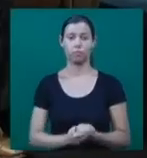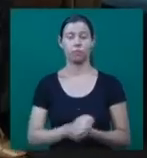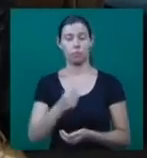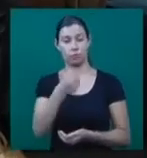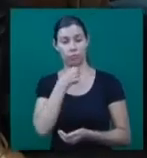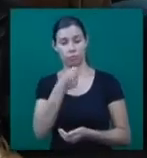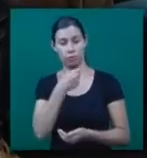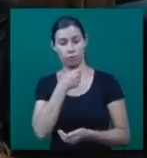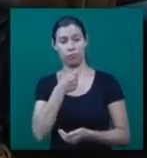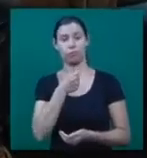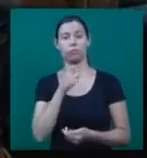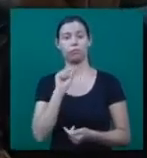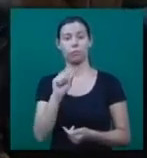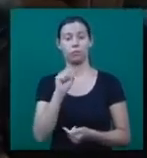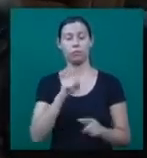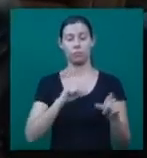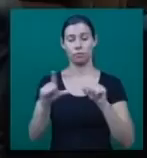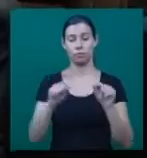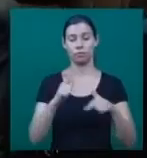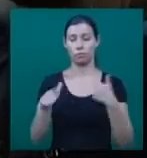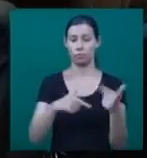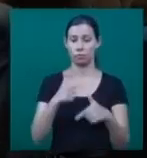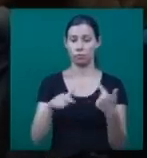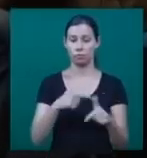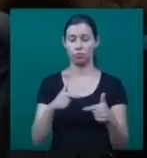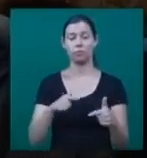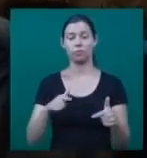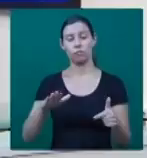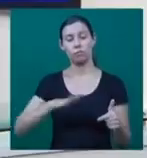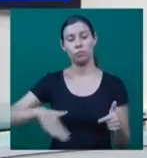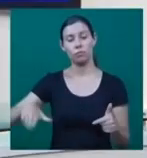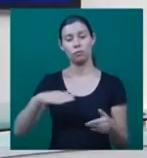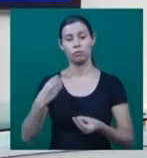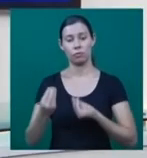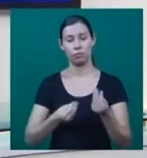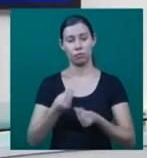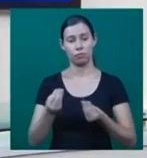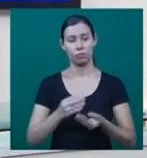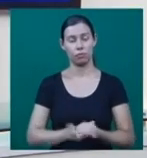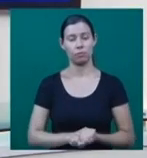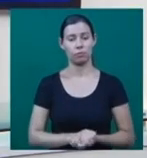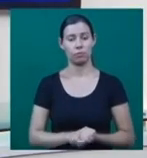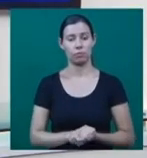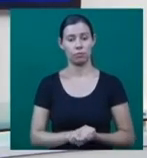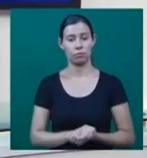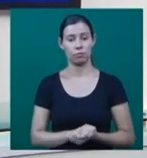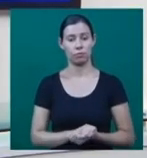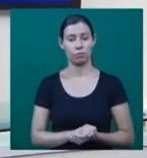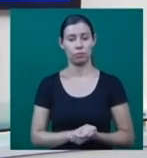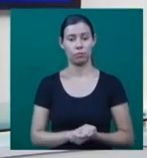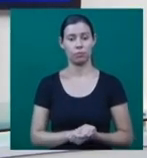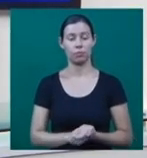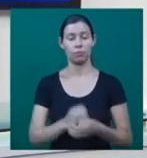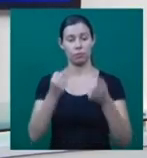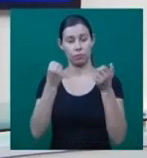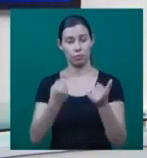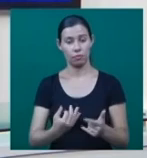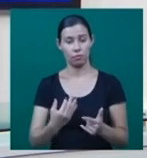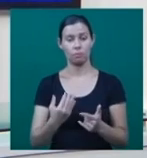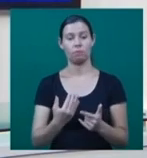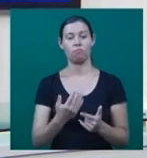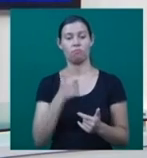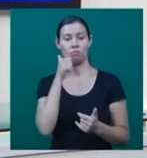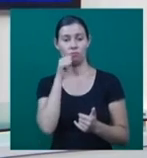difícil escolha do futuro profissional e a realidade do mercado de trabalho. Vamos debater também sobre o assédio sexual.